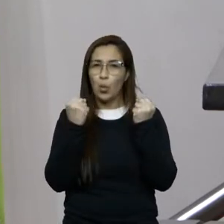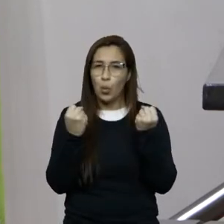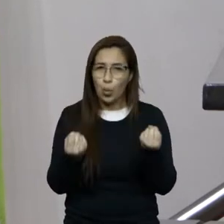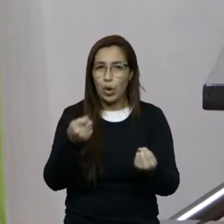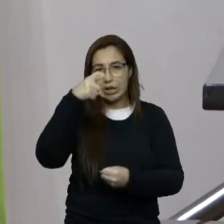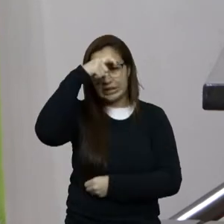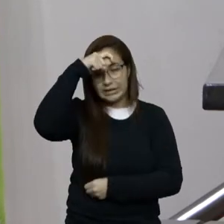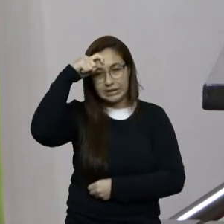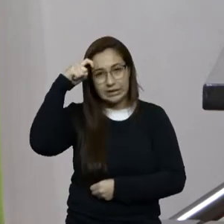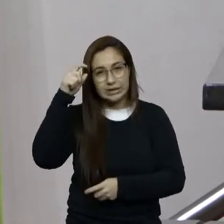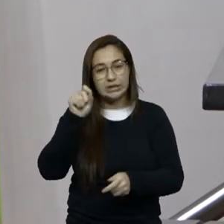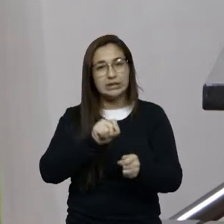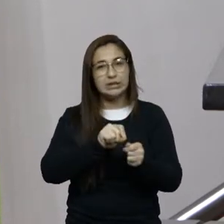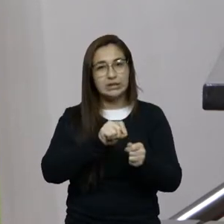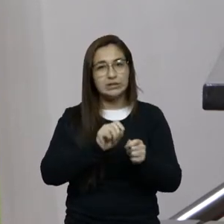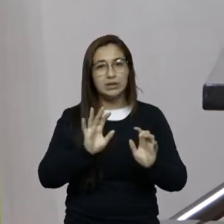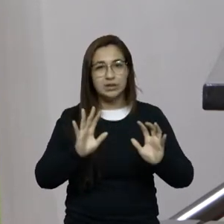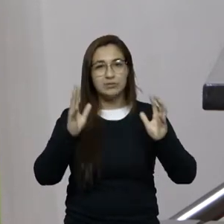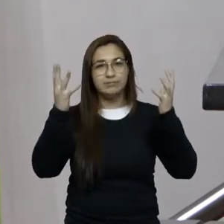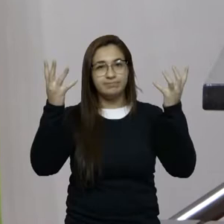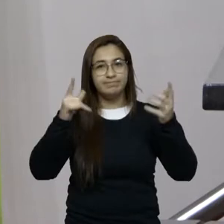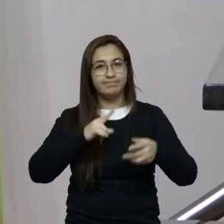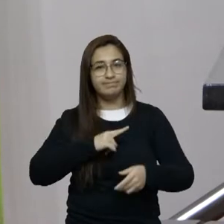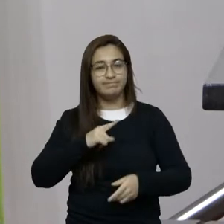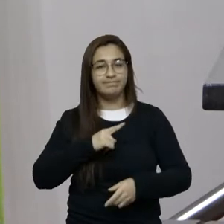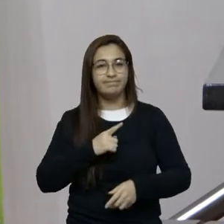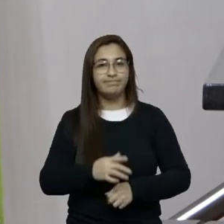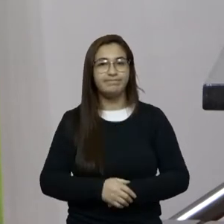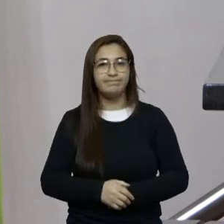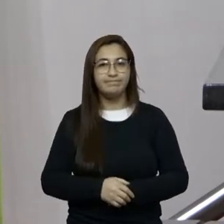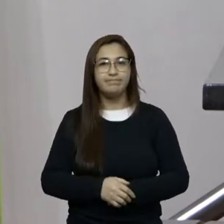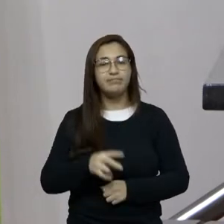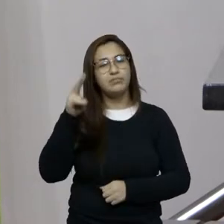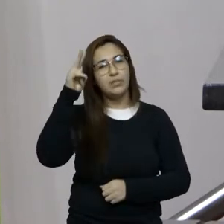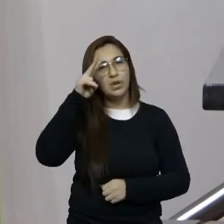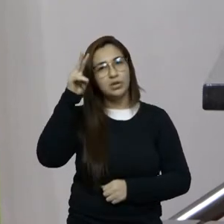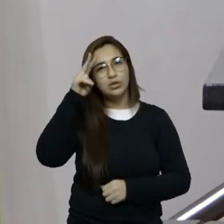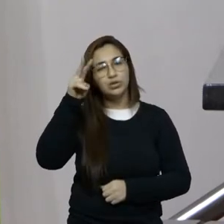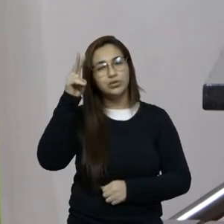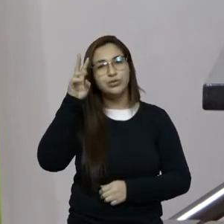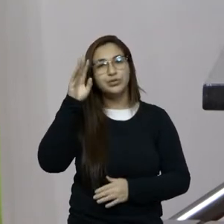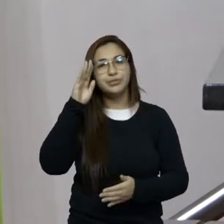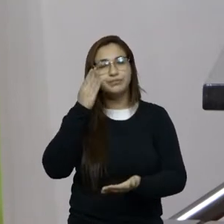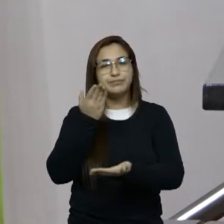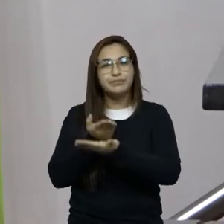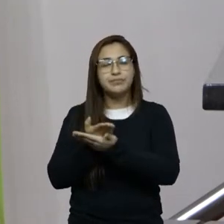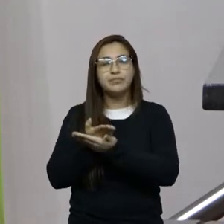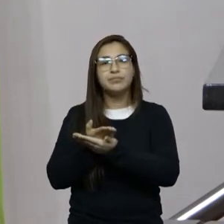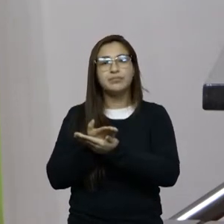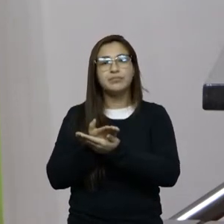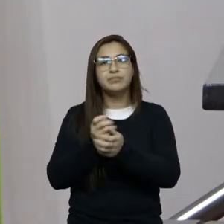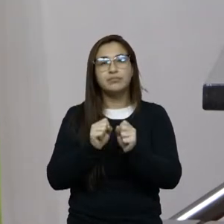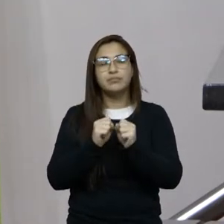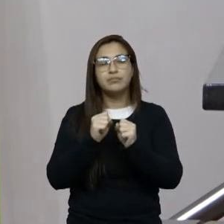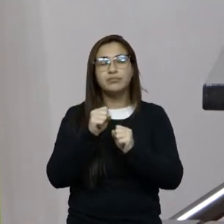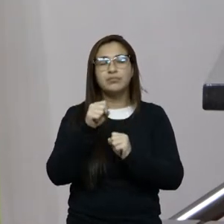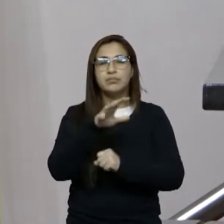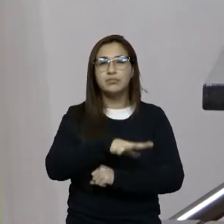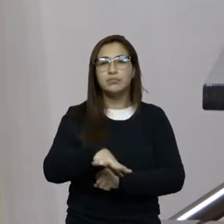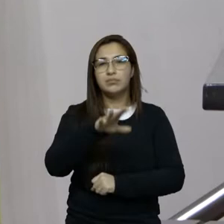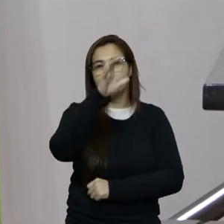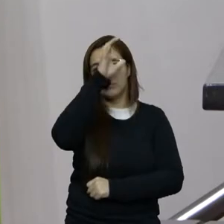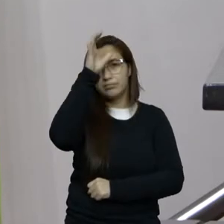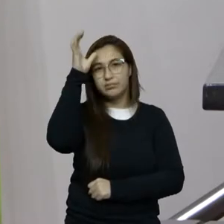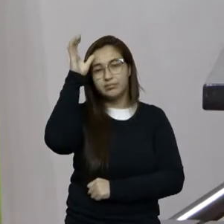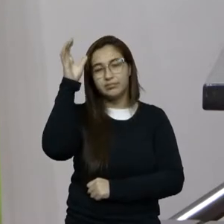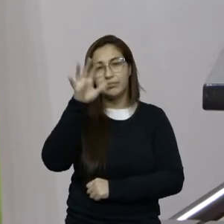realização deste tão importante evento que é um patrimônio de fé e devoção da Diocese de Criciúma do